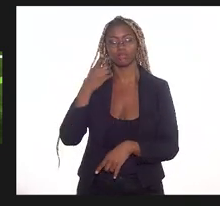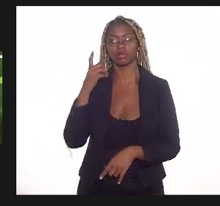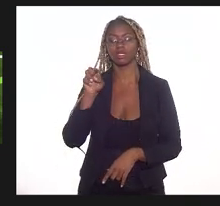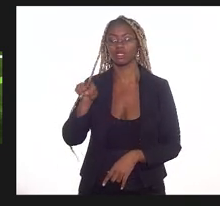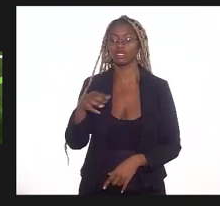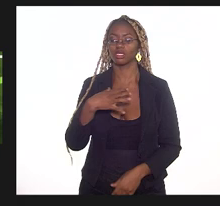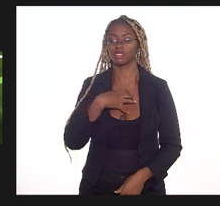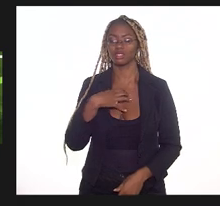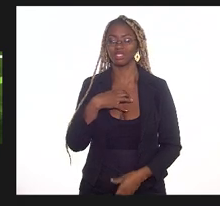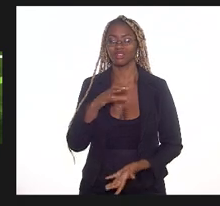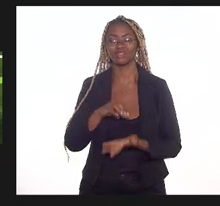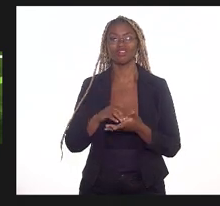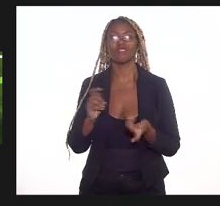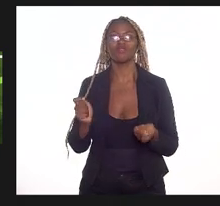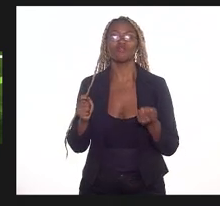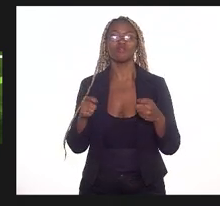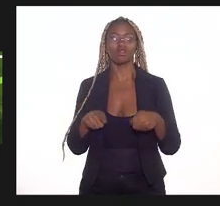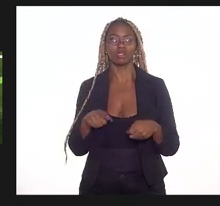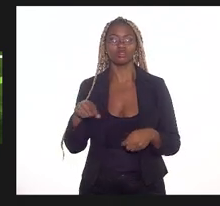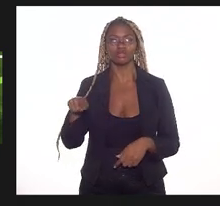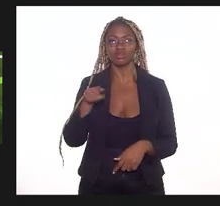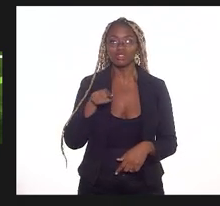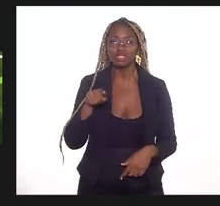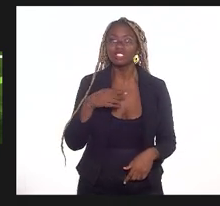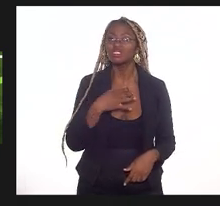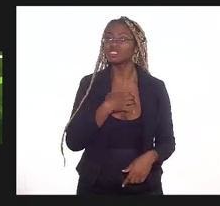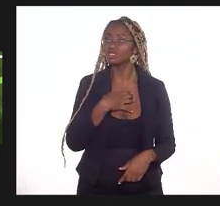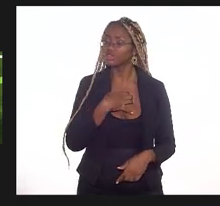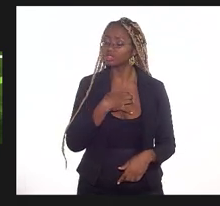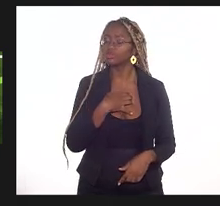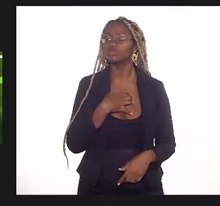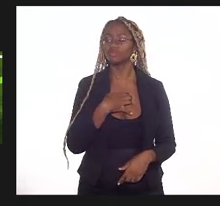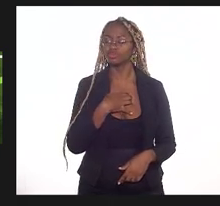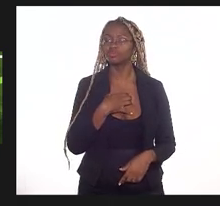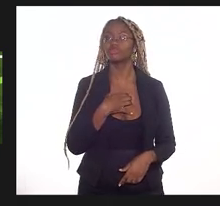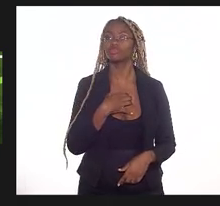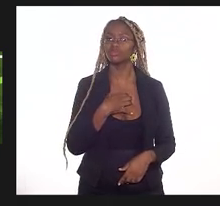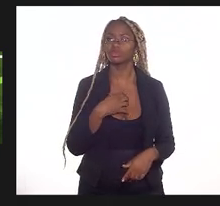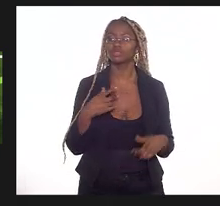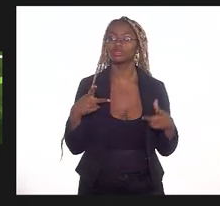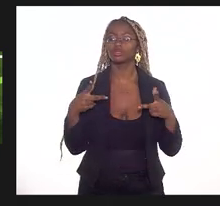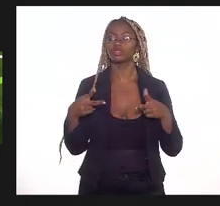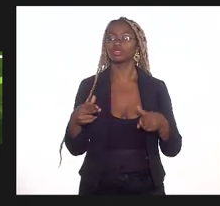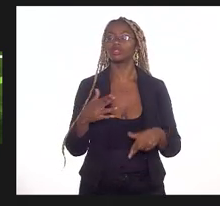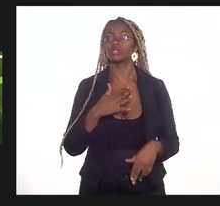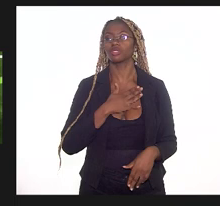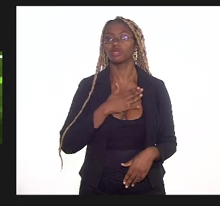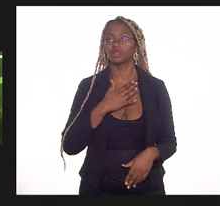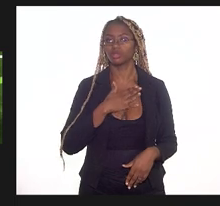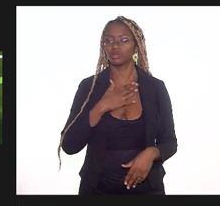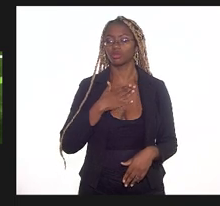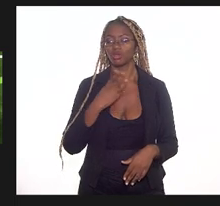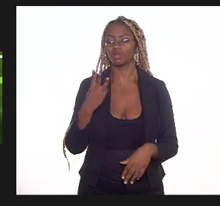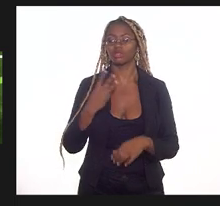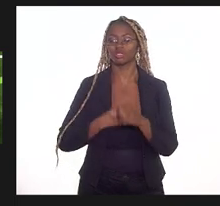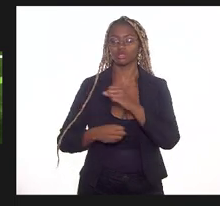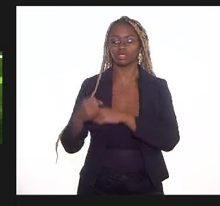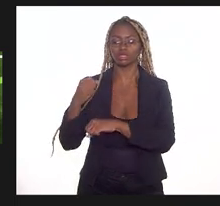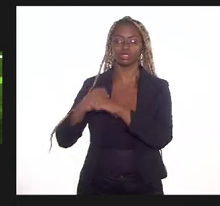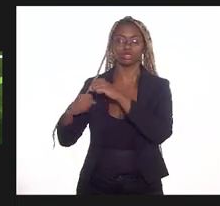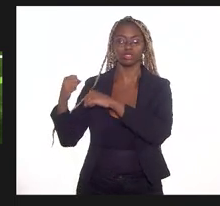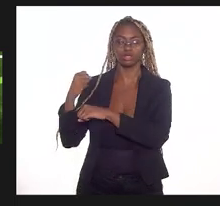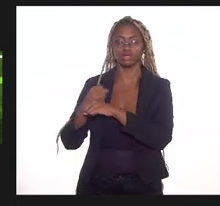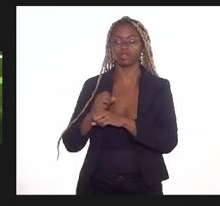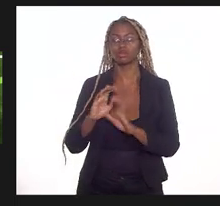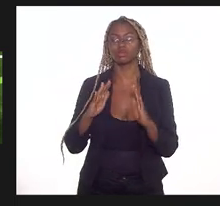sentimento de impotência que a senhora sentiu é o sentimento que eu também tive há 3 anos atrás,